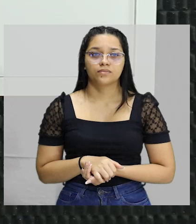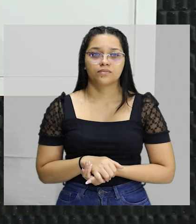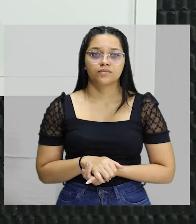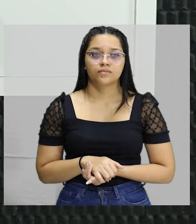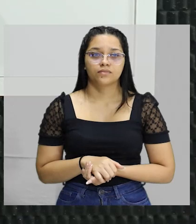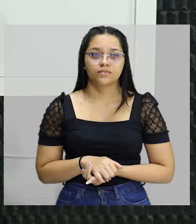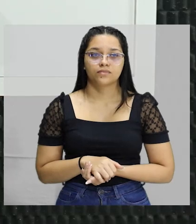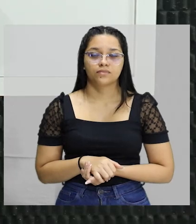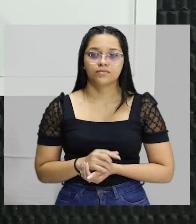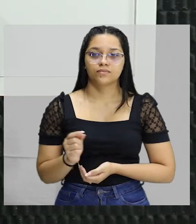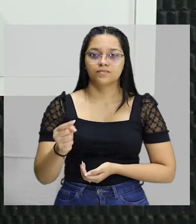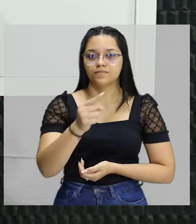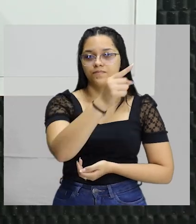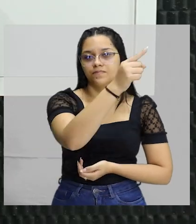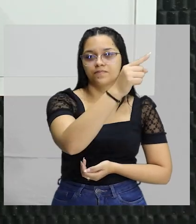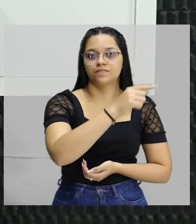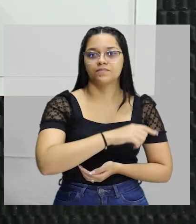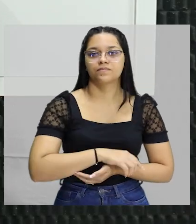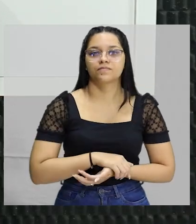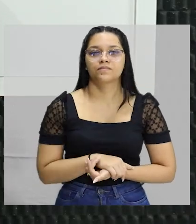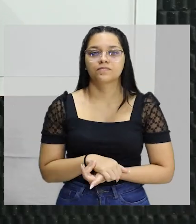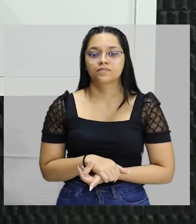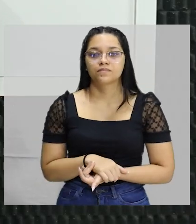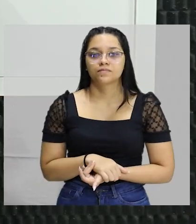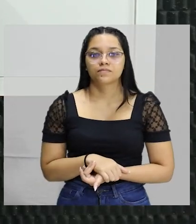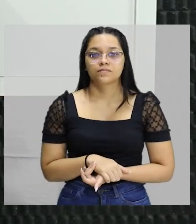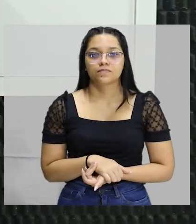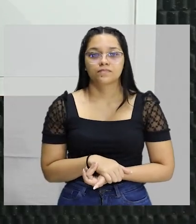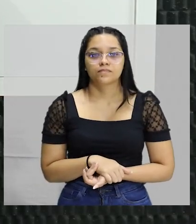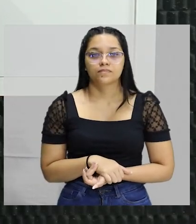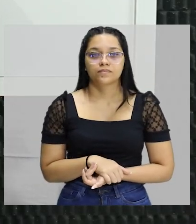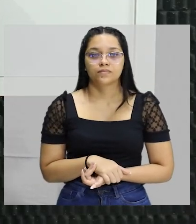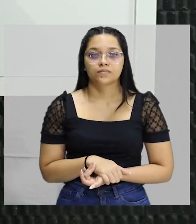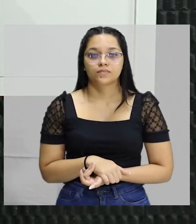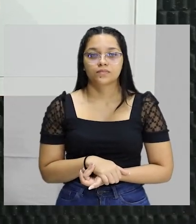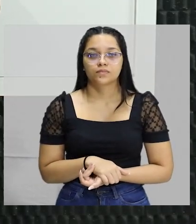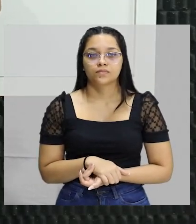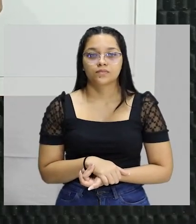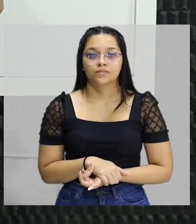altura está relacionado com